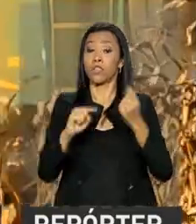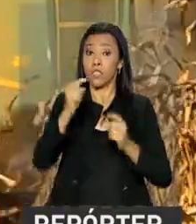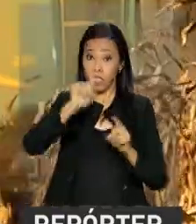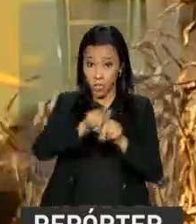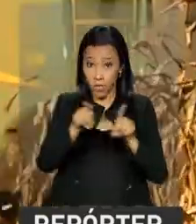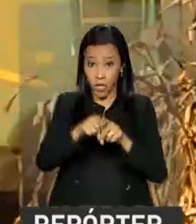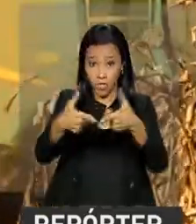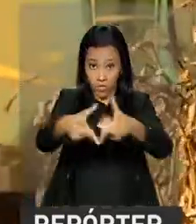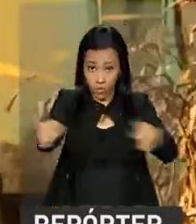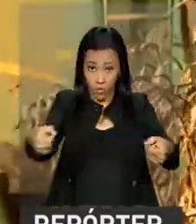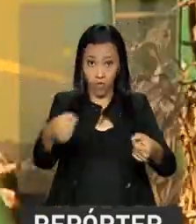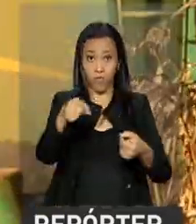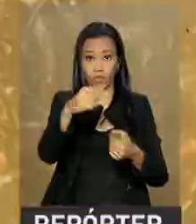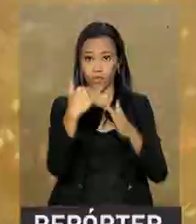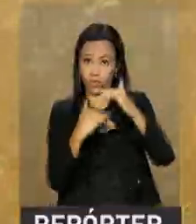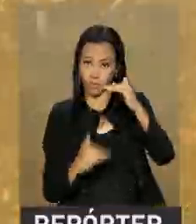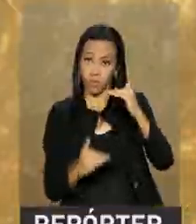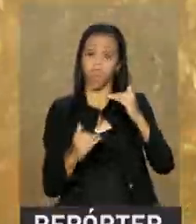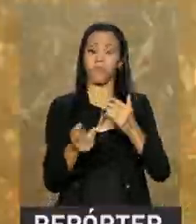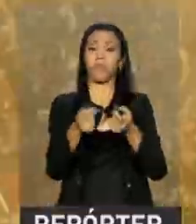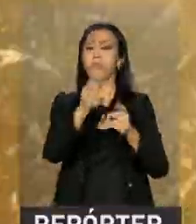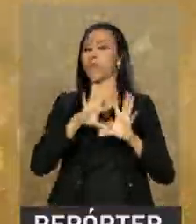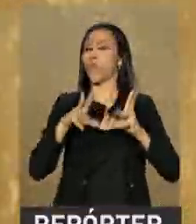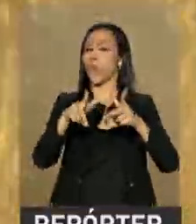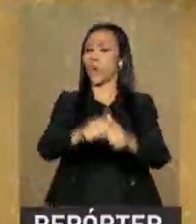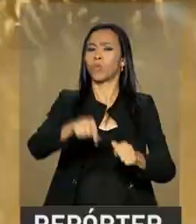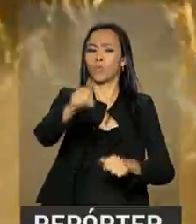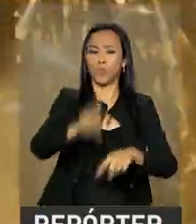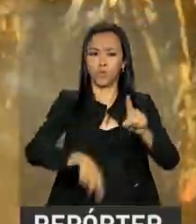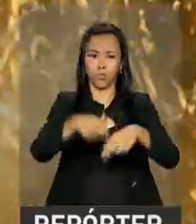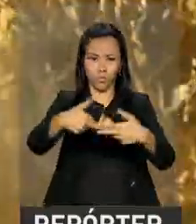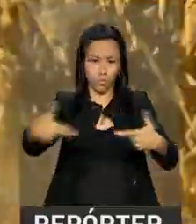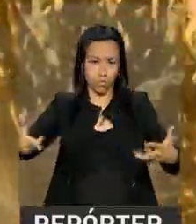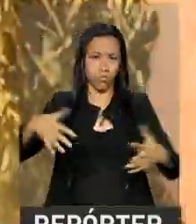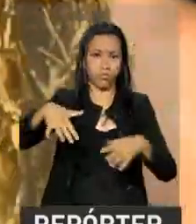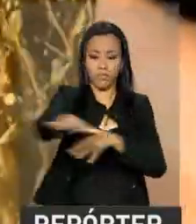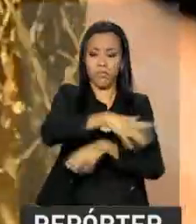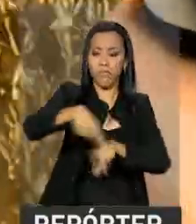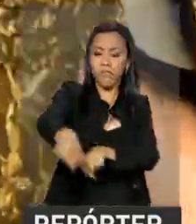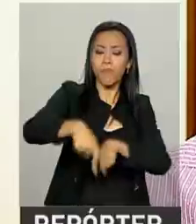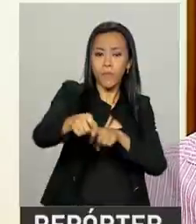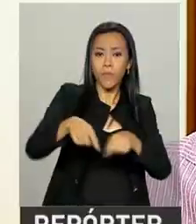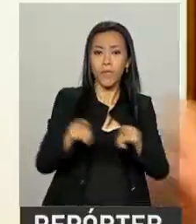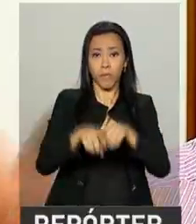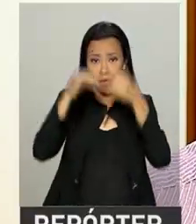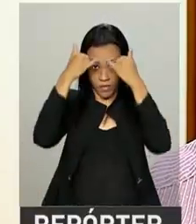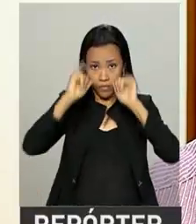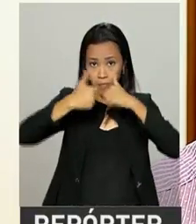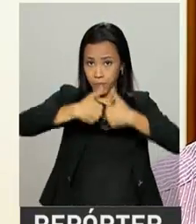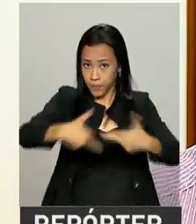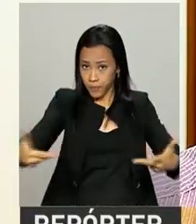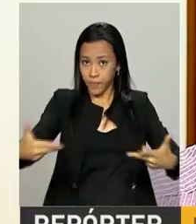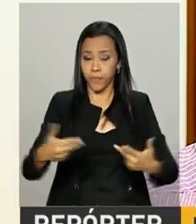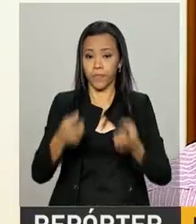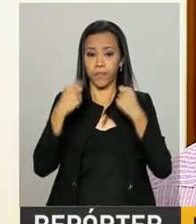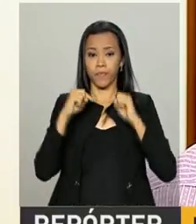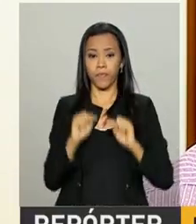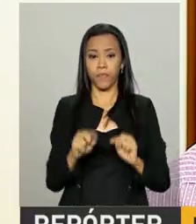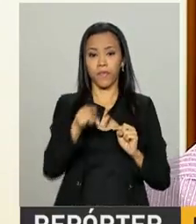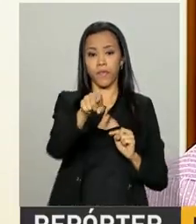pesquisa realizada foram considerados todos os produtos das lavouras e da pecuária nisso que nós estamos falando